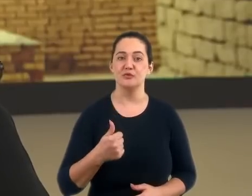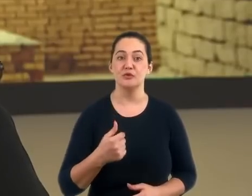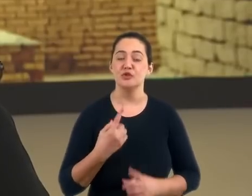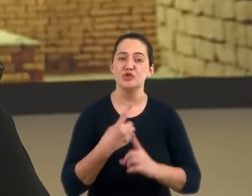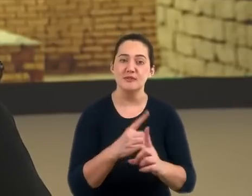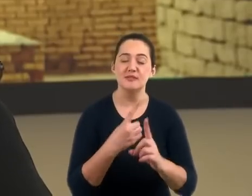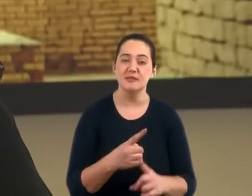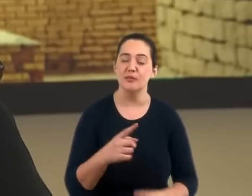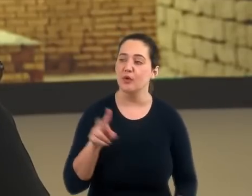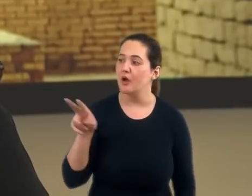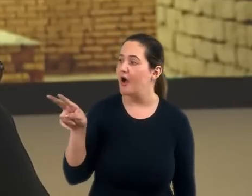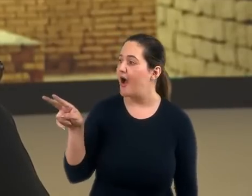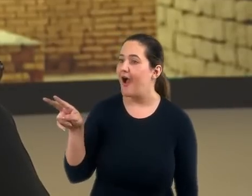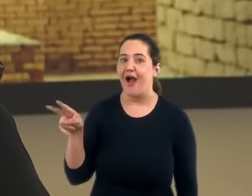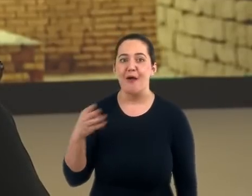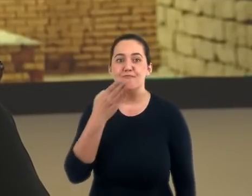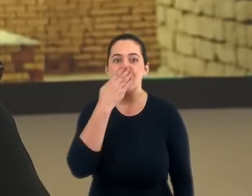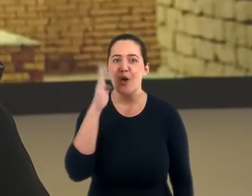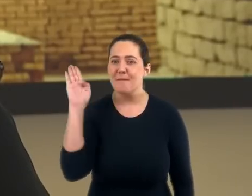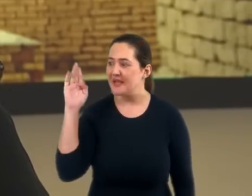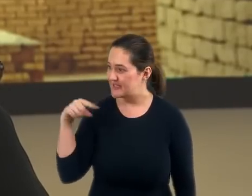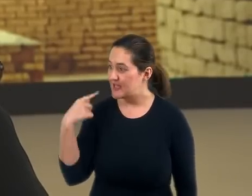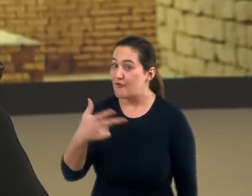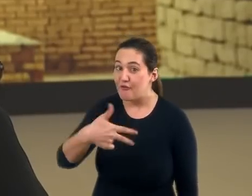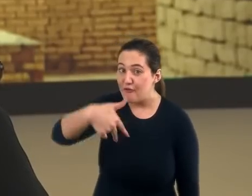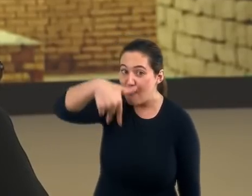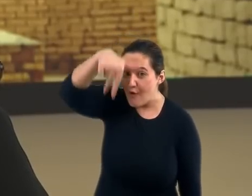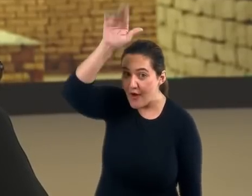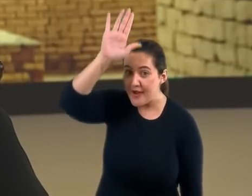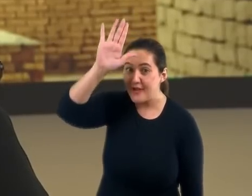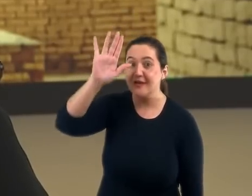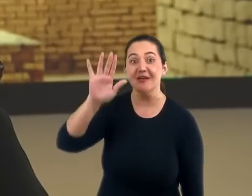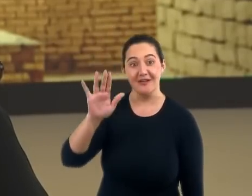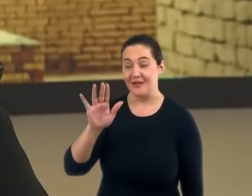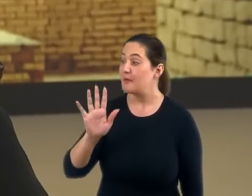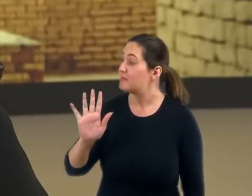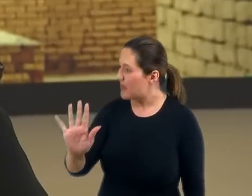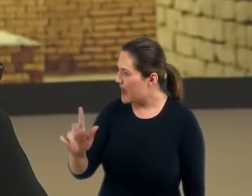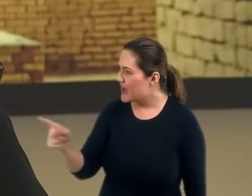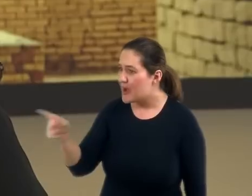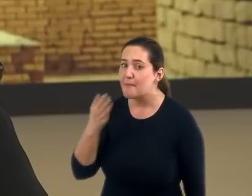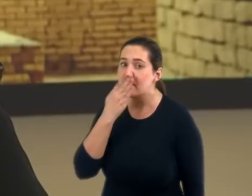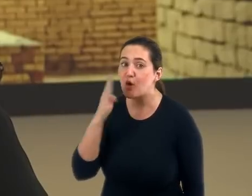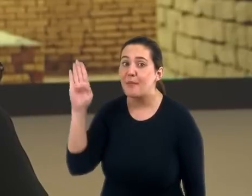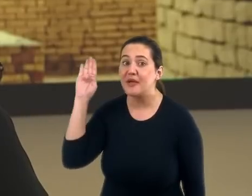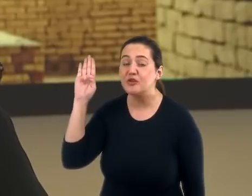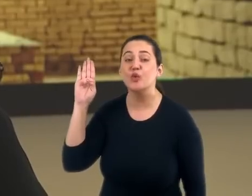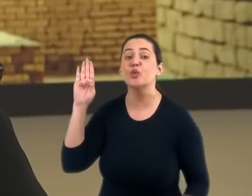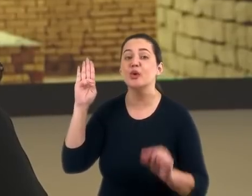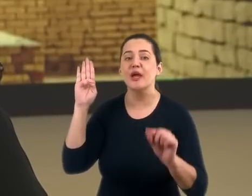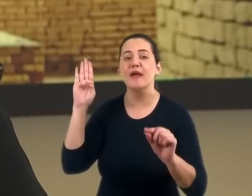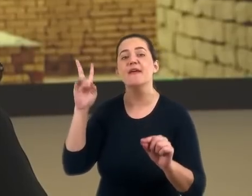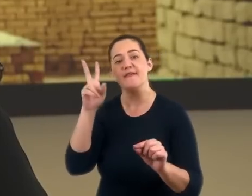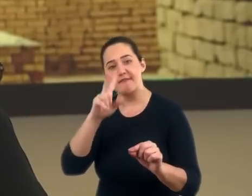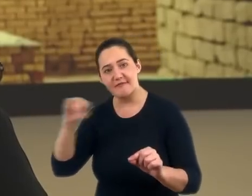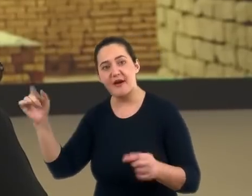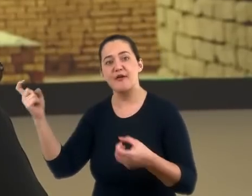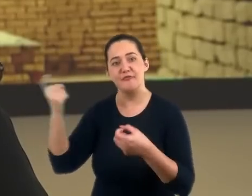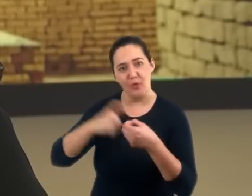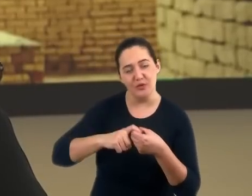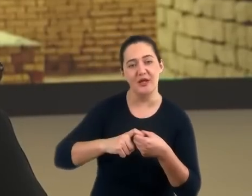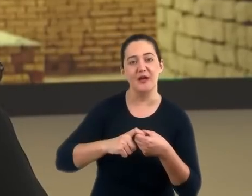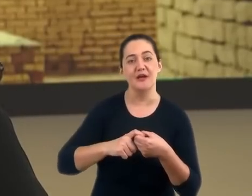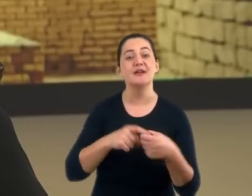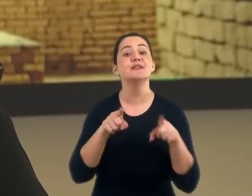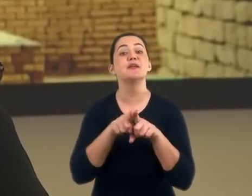discípulos se animaram com aquela promessa, com aquelas palavras. Jesus ascendeu ao céu e deu o dom do Espírito Santo,